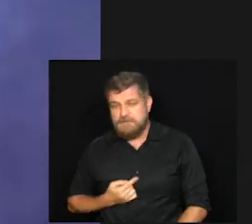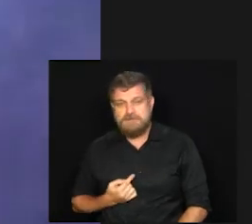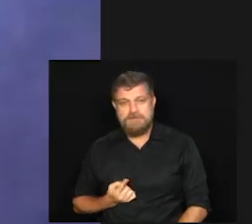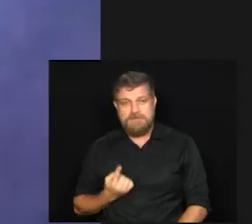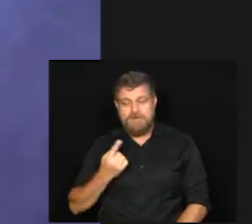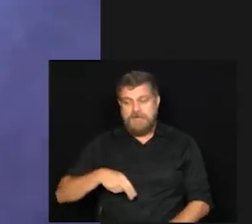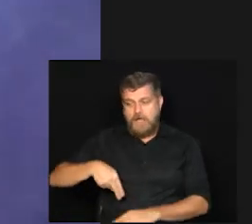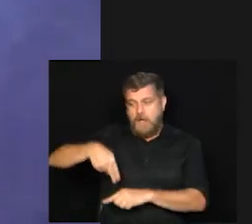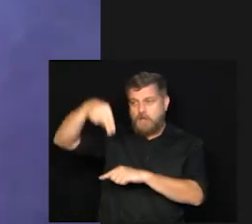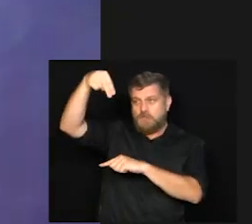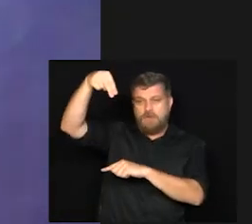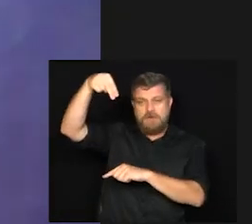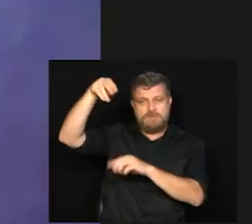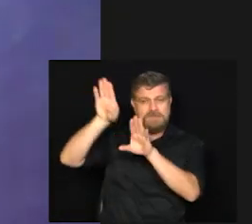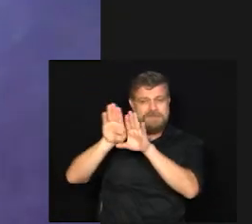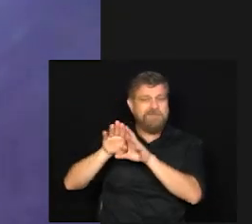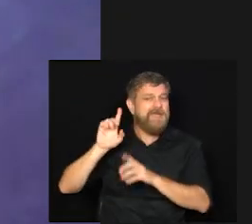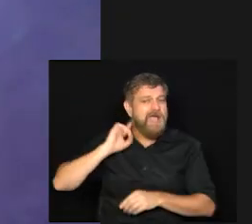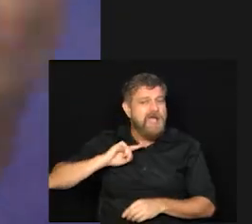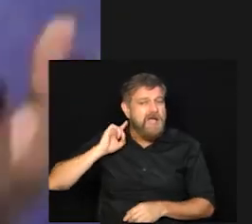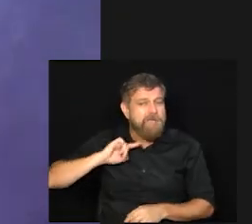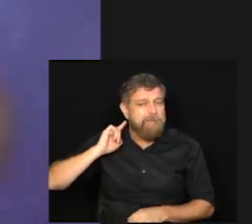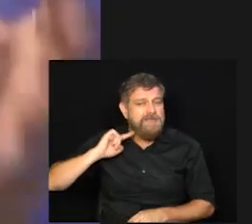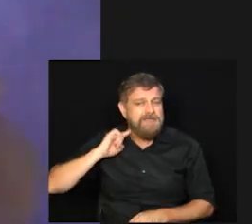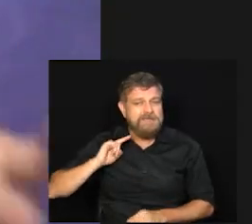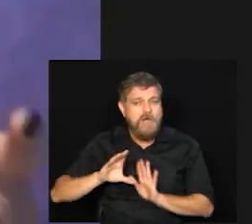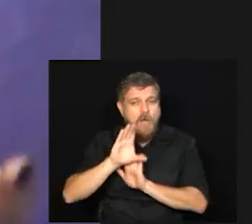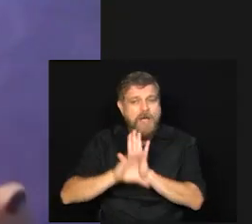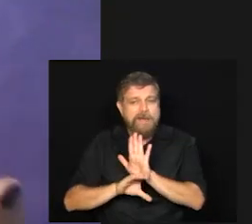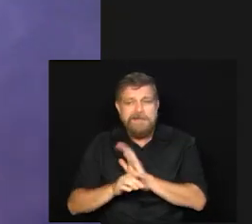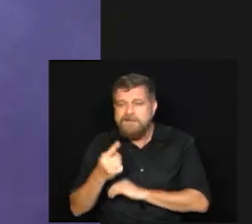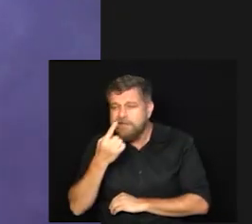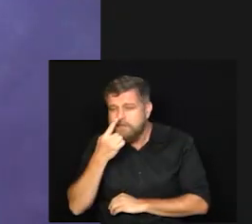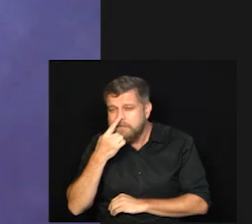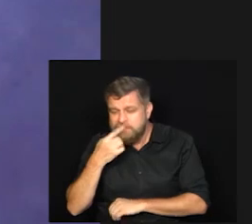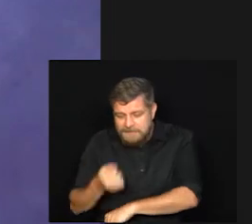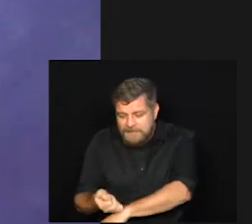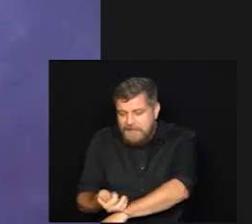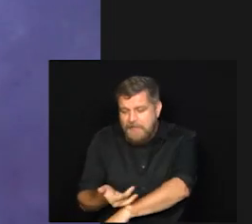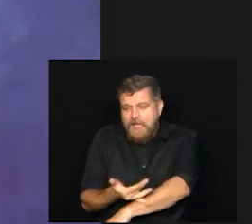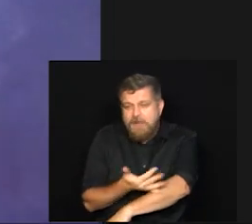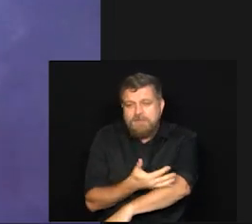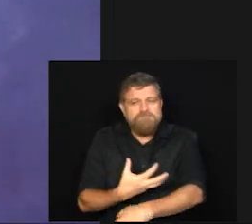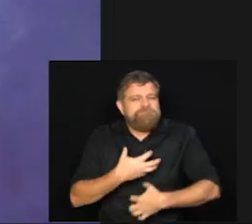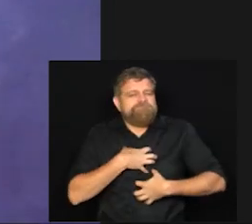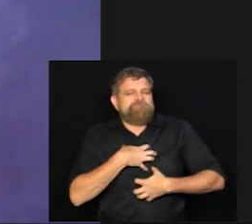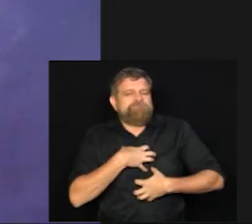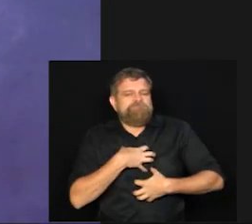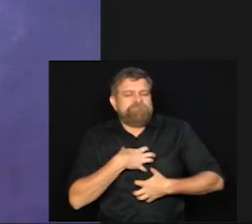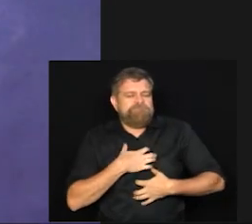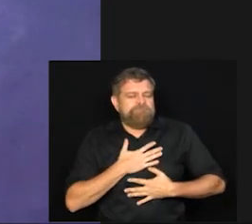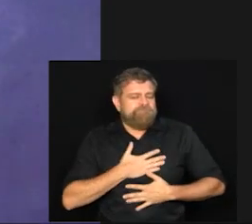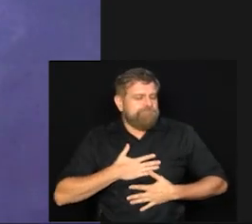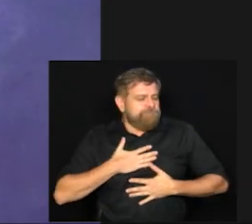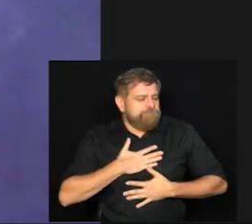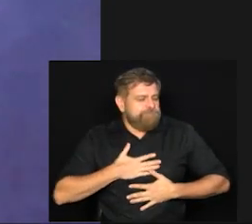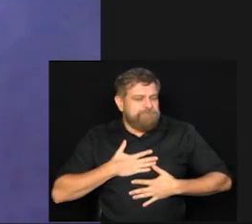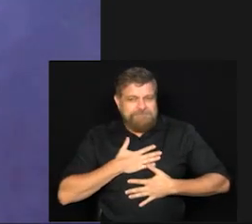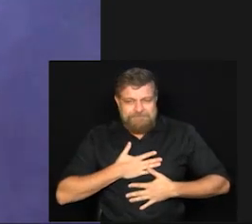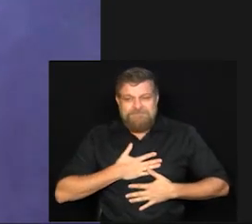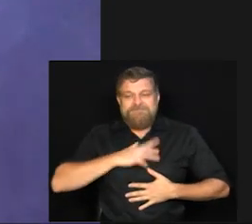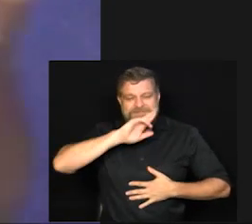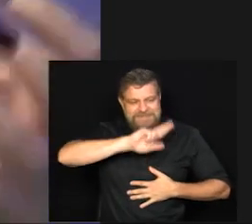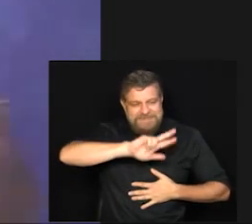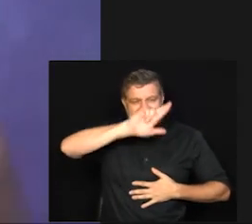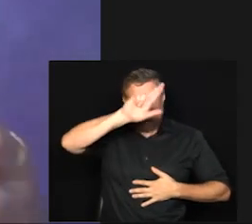para o norte ou lá para Minas Gerais, os capítulos mais emocionais tocam mais elas, sabe? Então, a